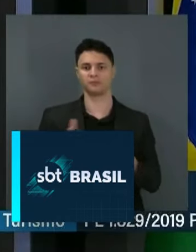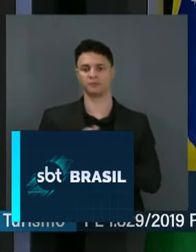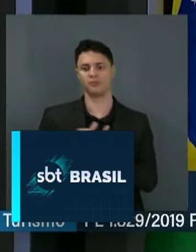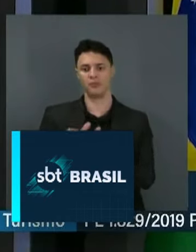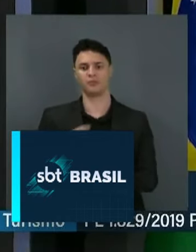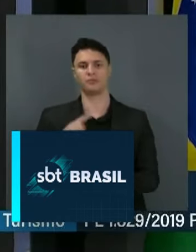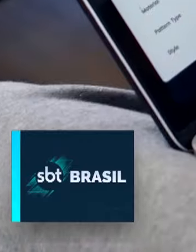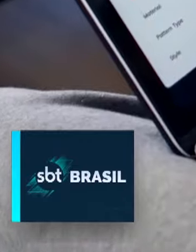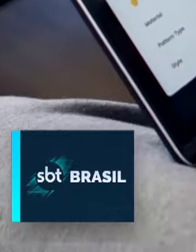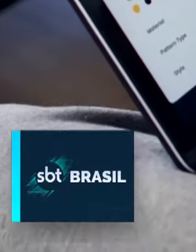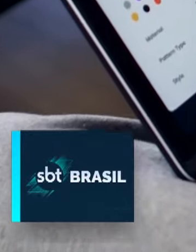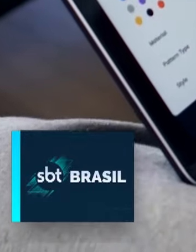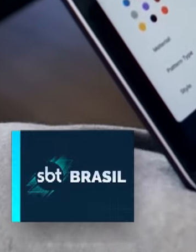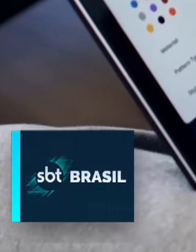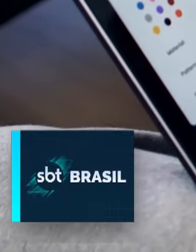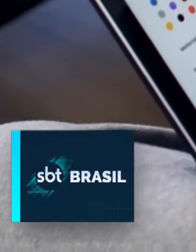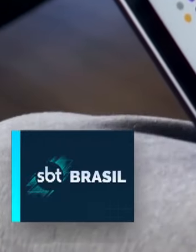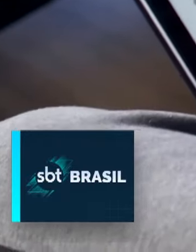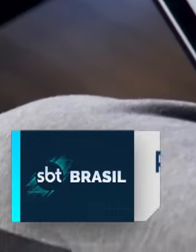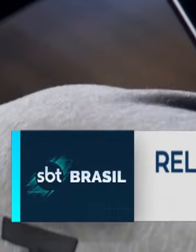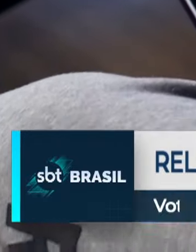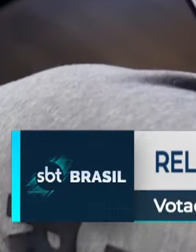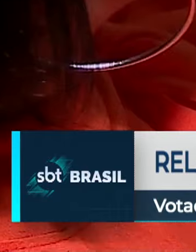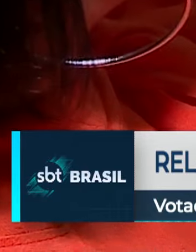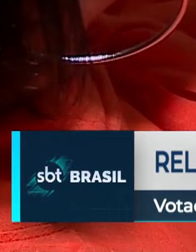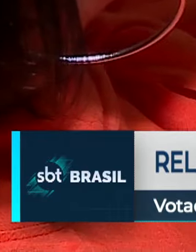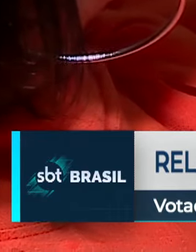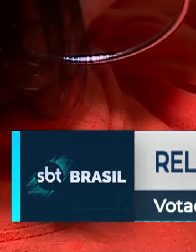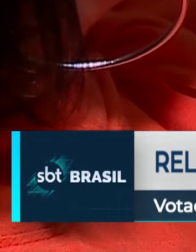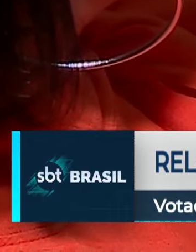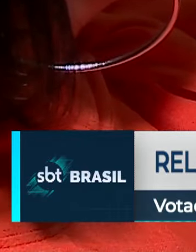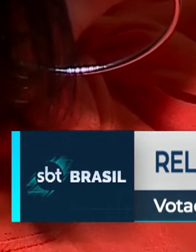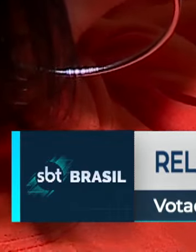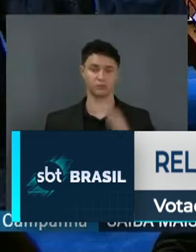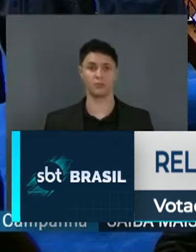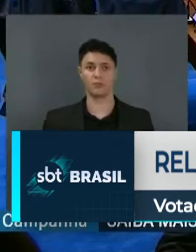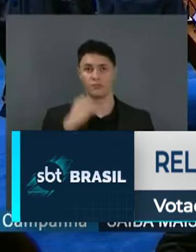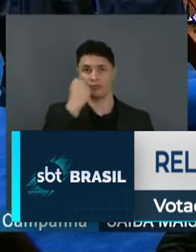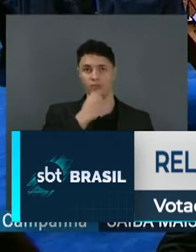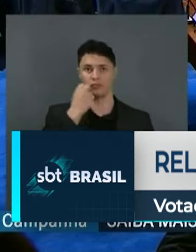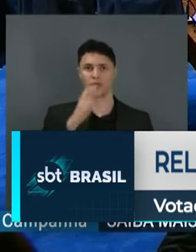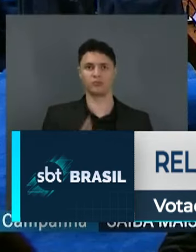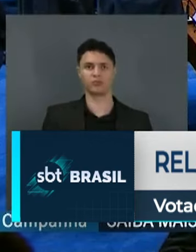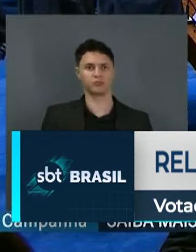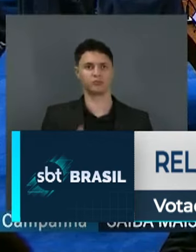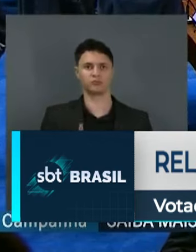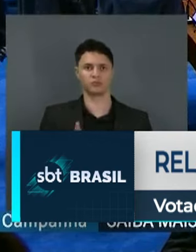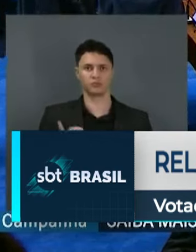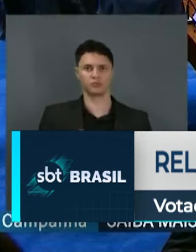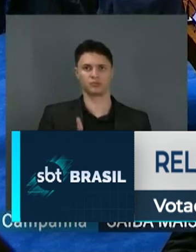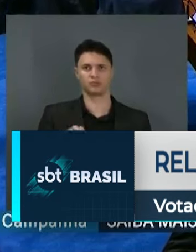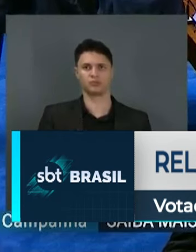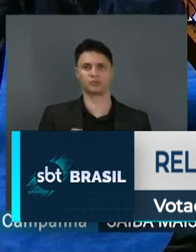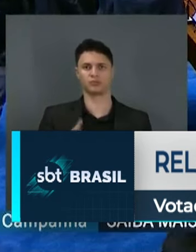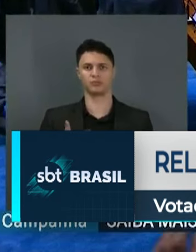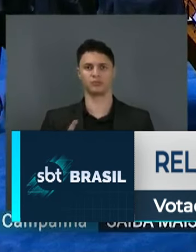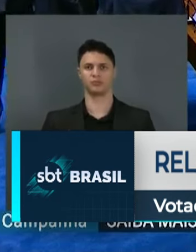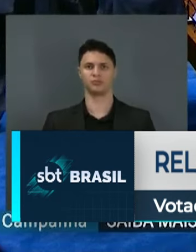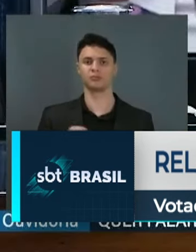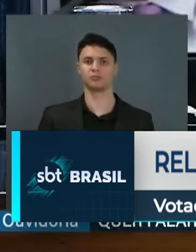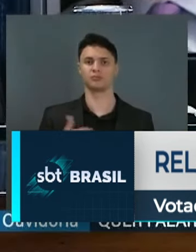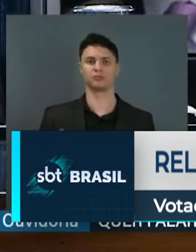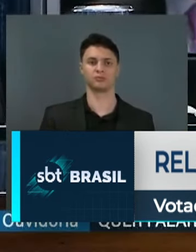de 20% sobre as compras internacionais de até 50 dólares do texto do programa Mover, que